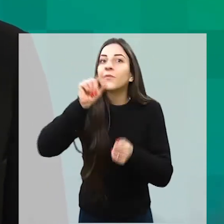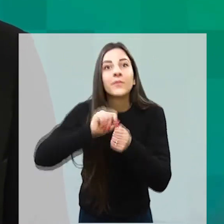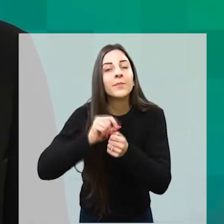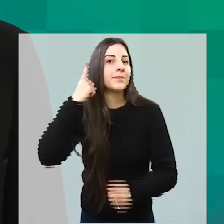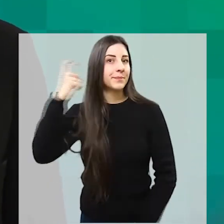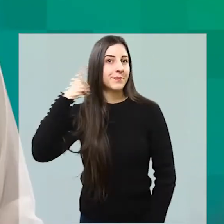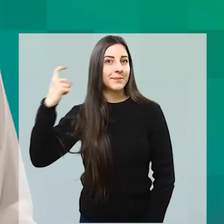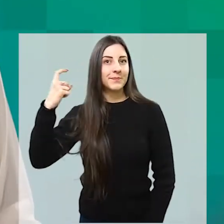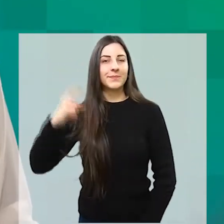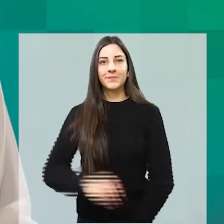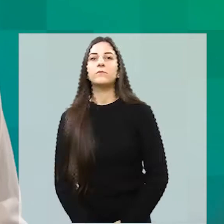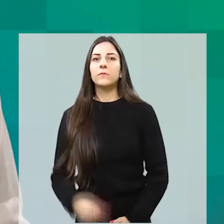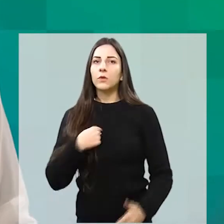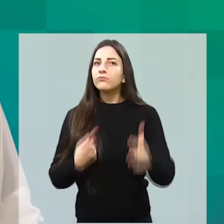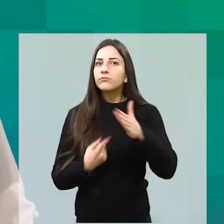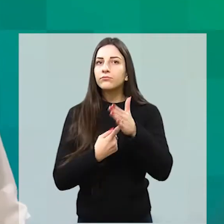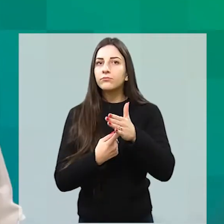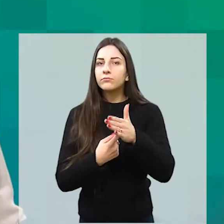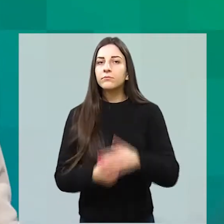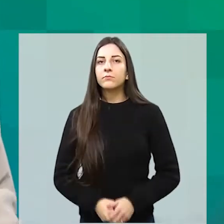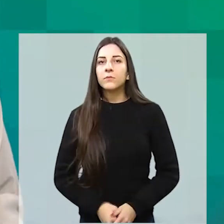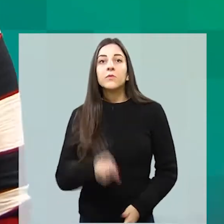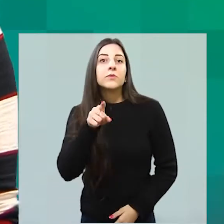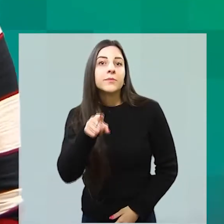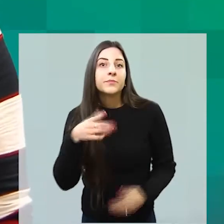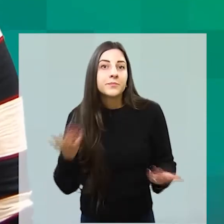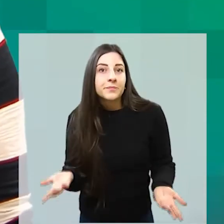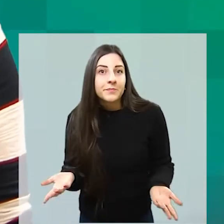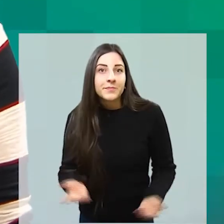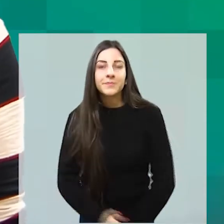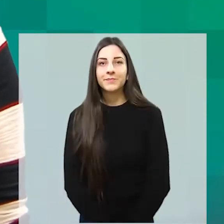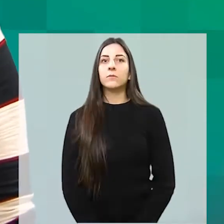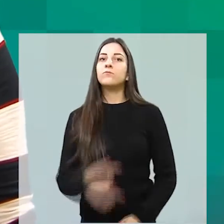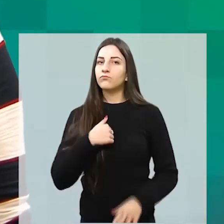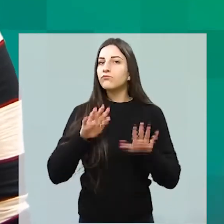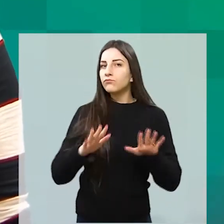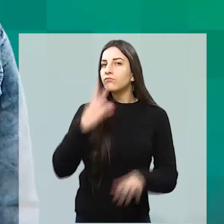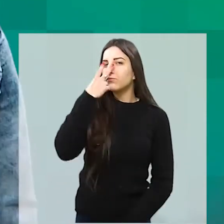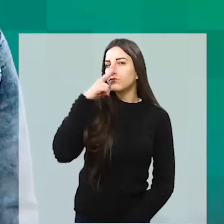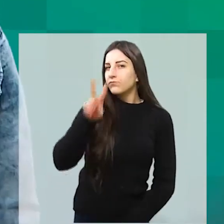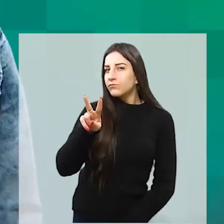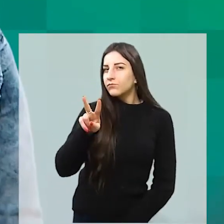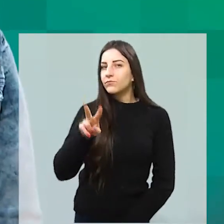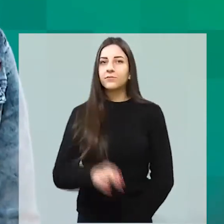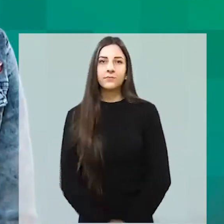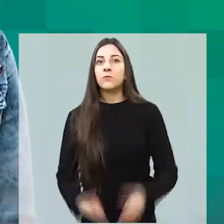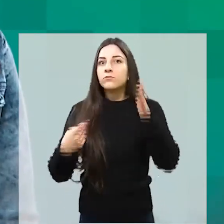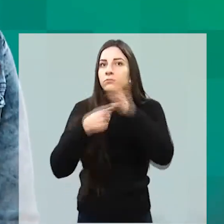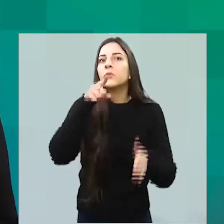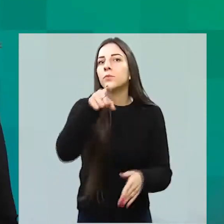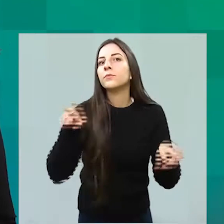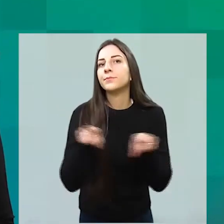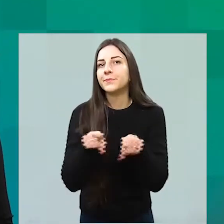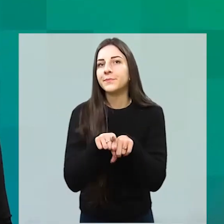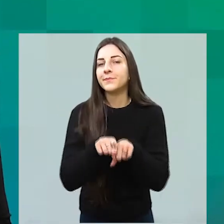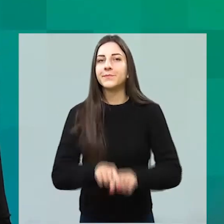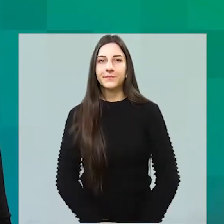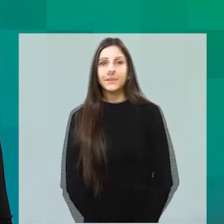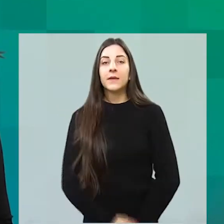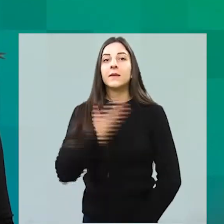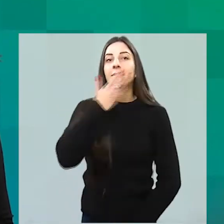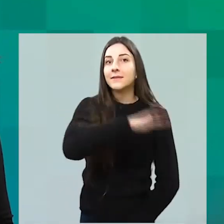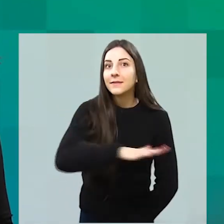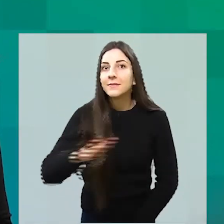não faça barulho. Eu vou denunciar. E você? Eu também vou ficar de olho. Denuncie você também. As